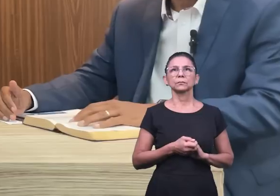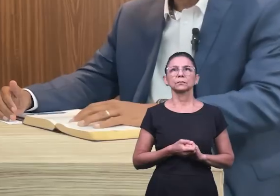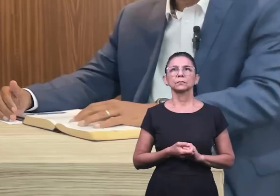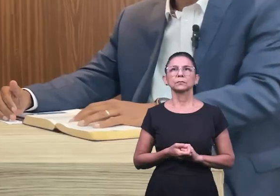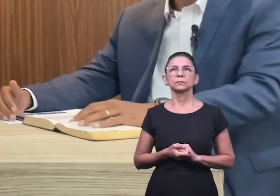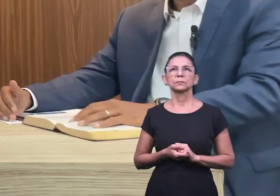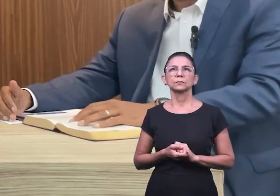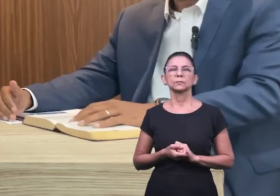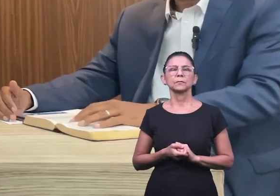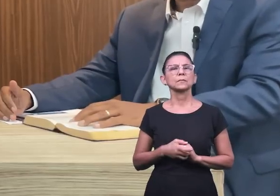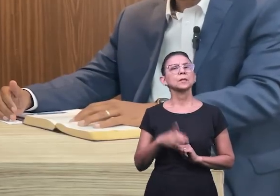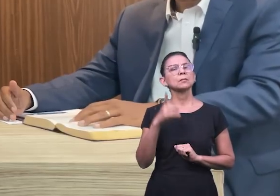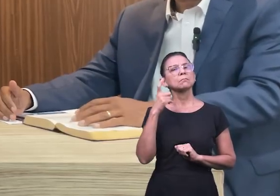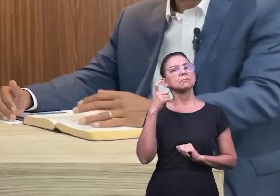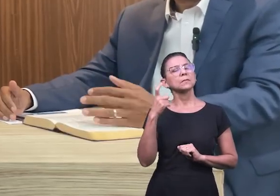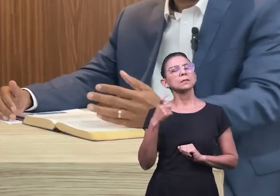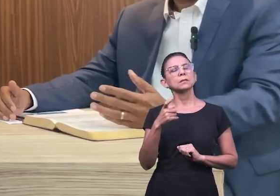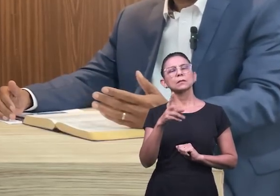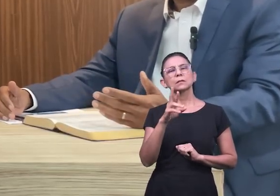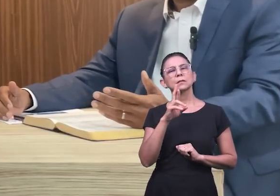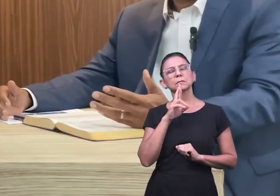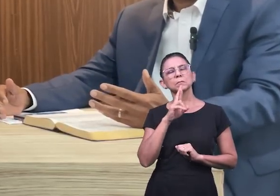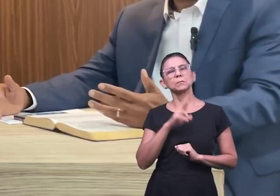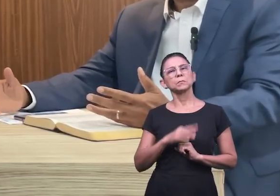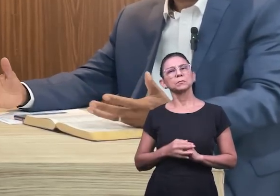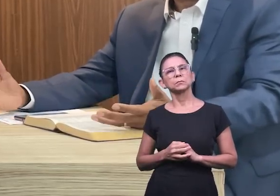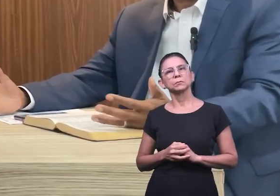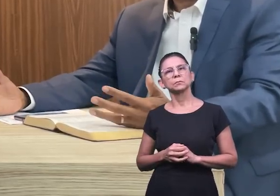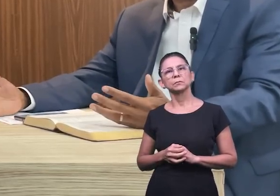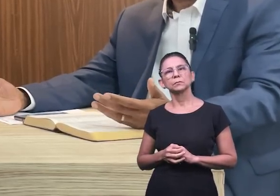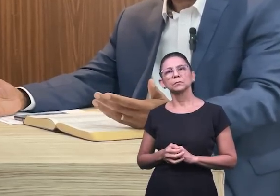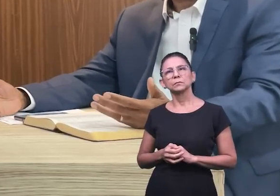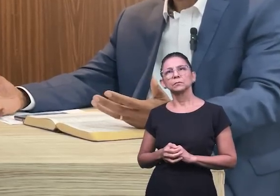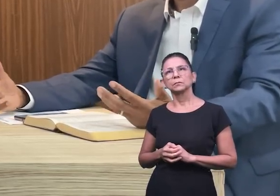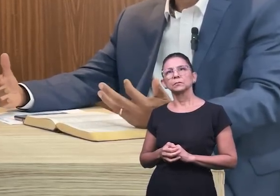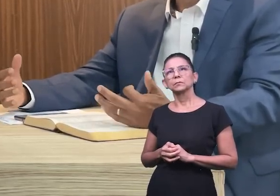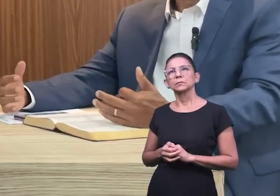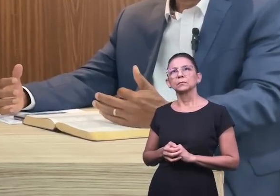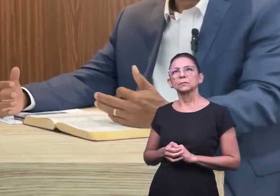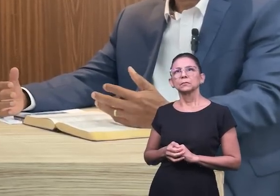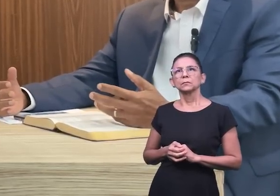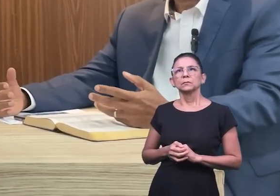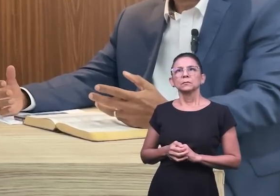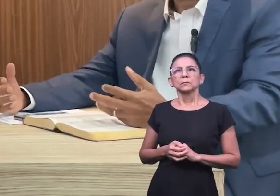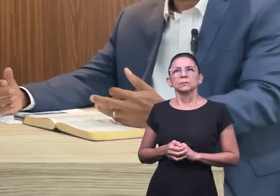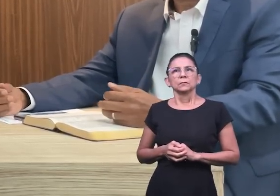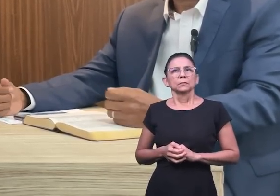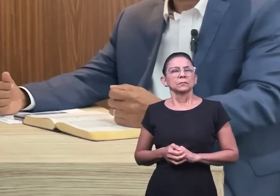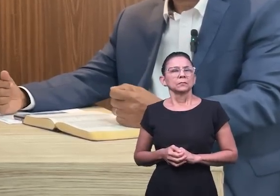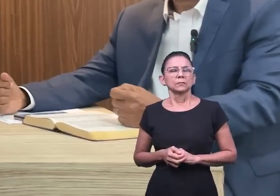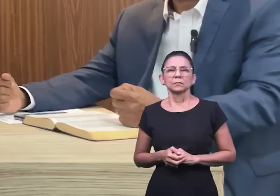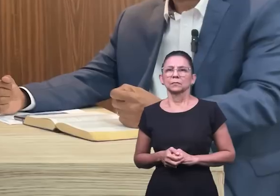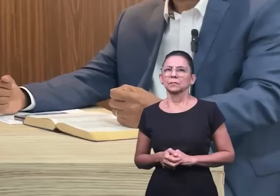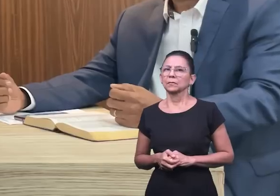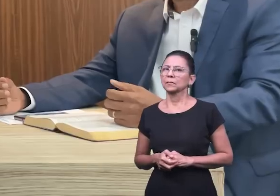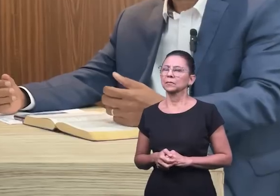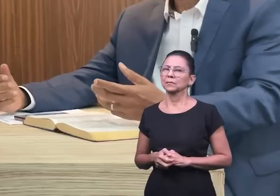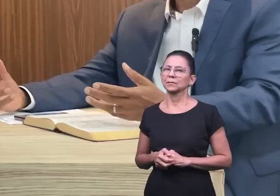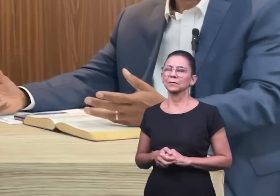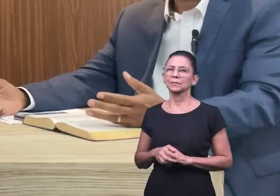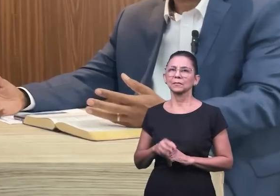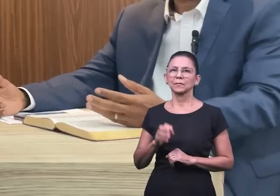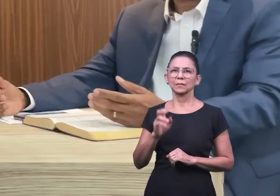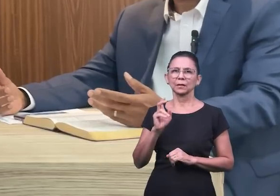bastante interessante a resposta em que ele coloca, né, que a igreja já se apropriou, né, do Senhor Jesus e que agora